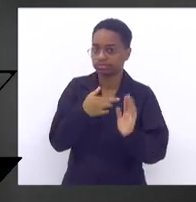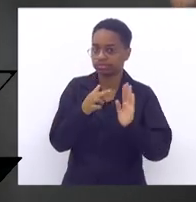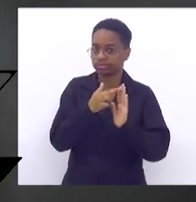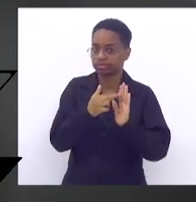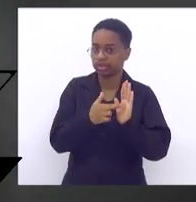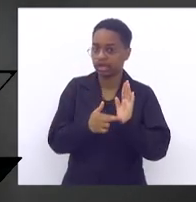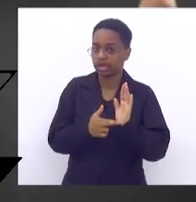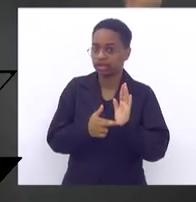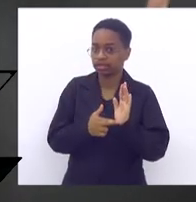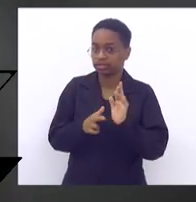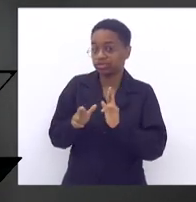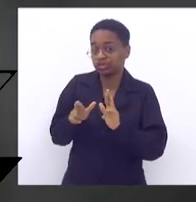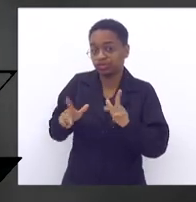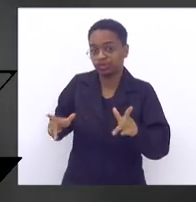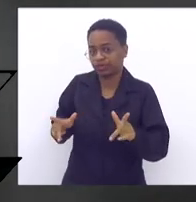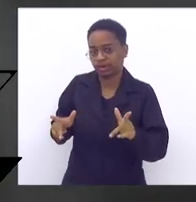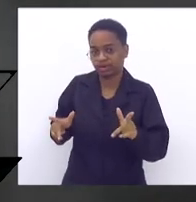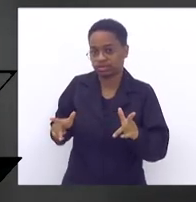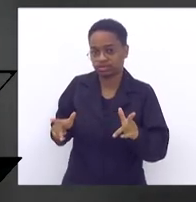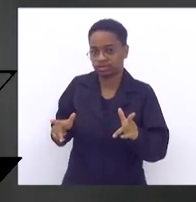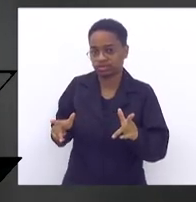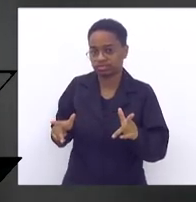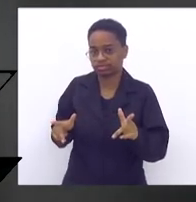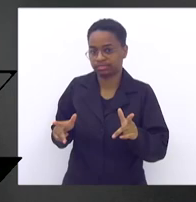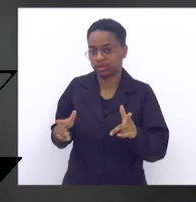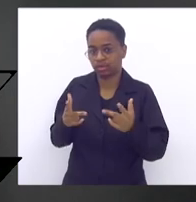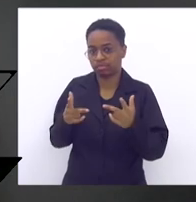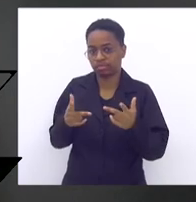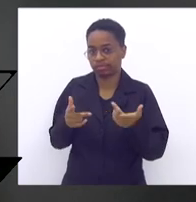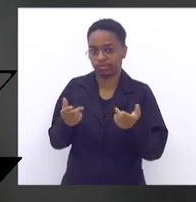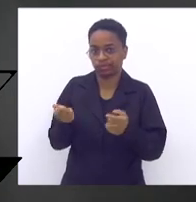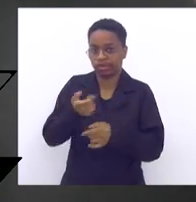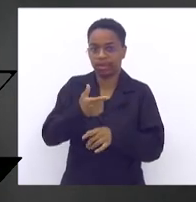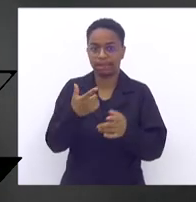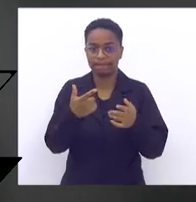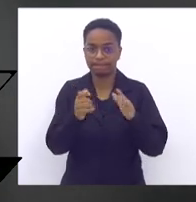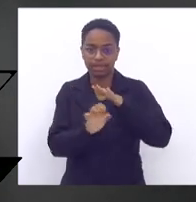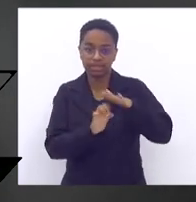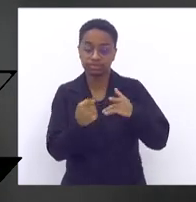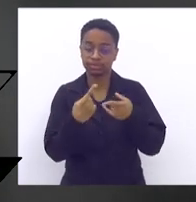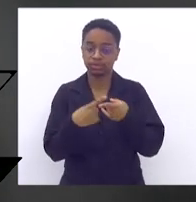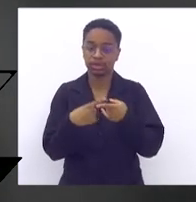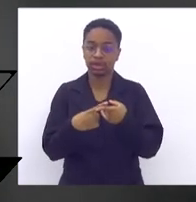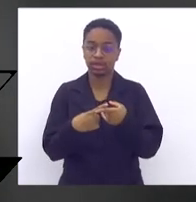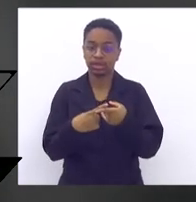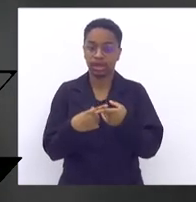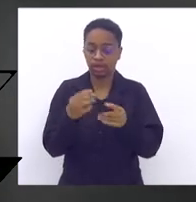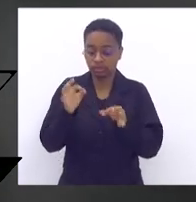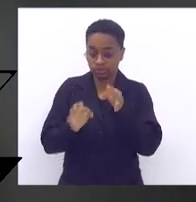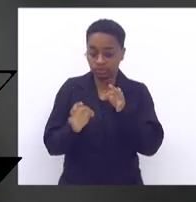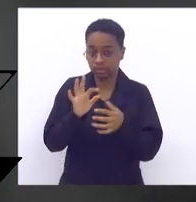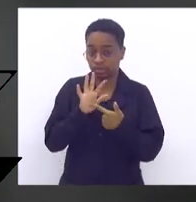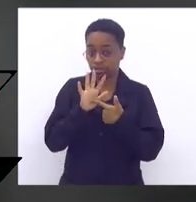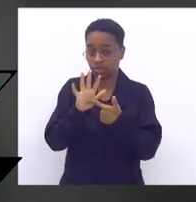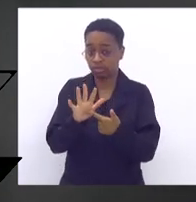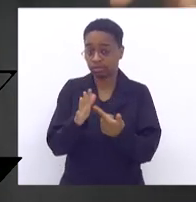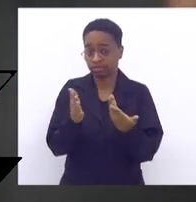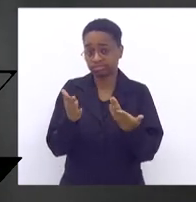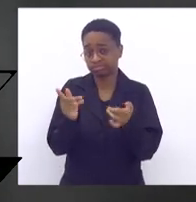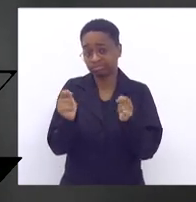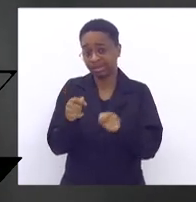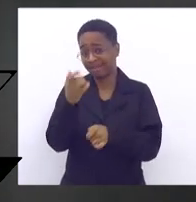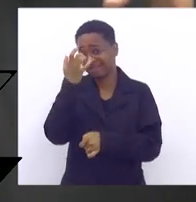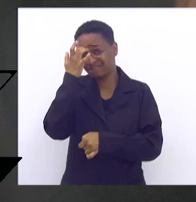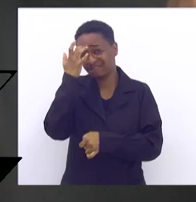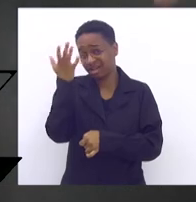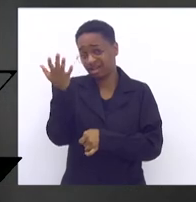regramento diferenciado por corporação, porque isto na justiça é facilmente